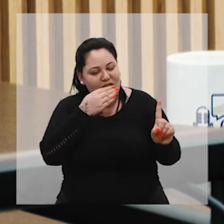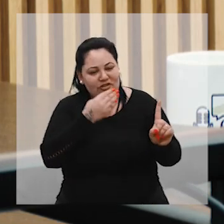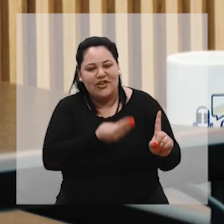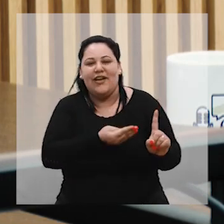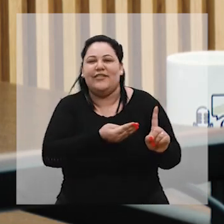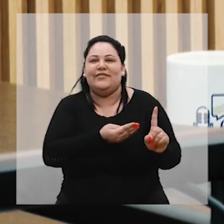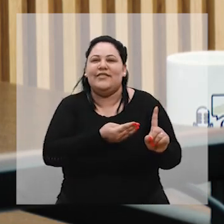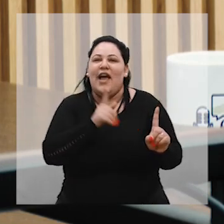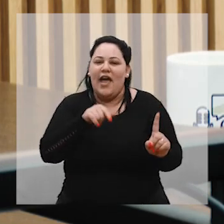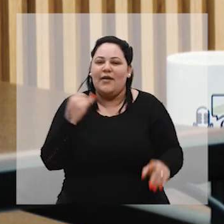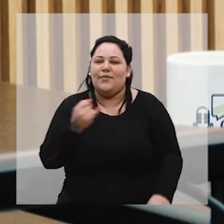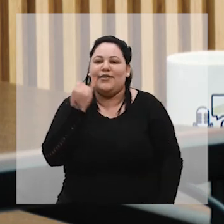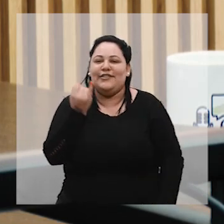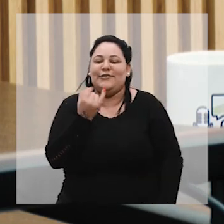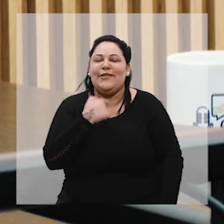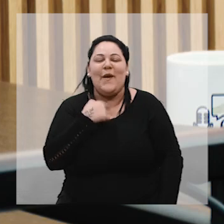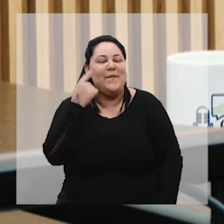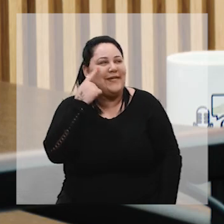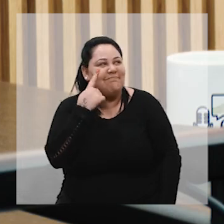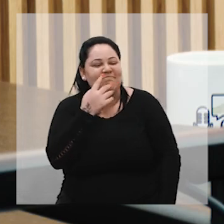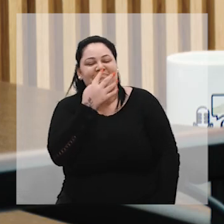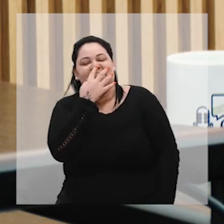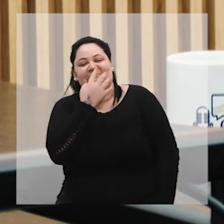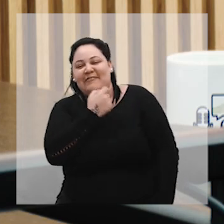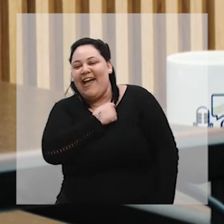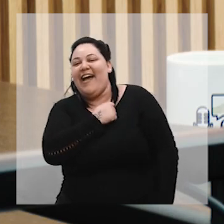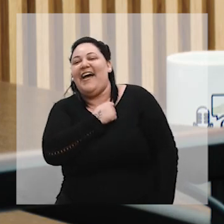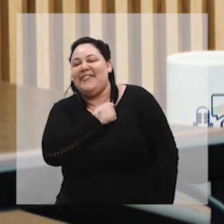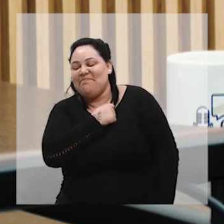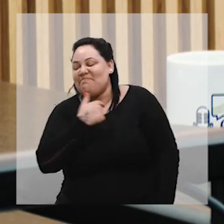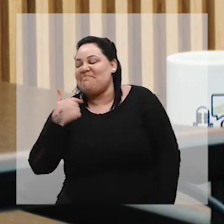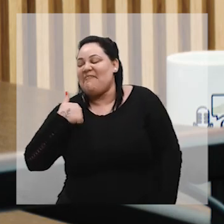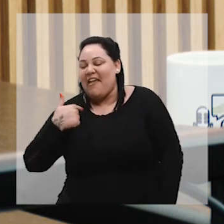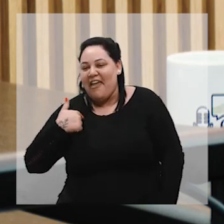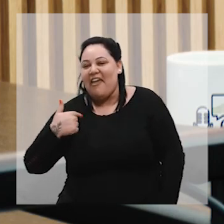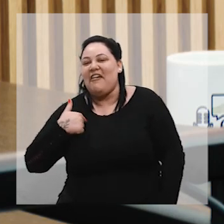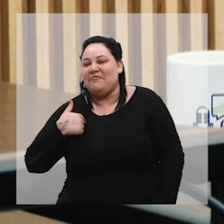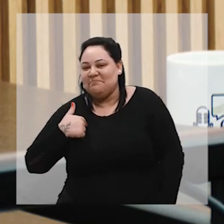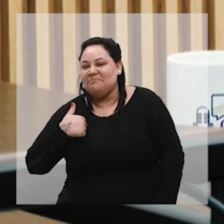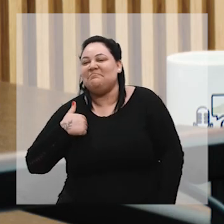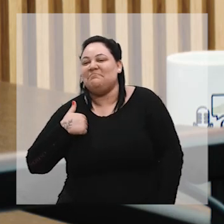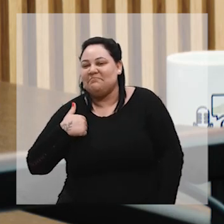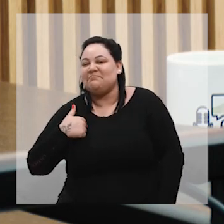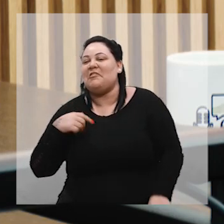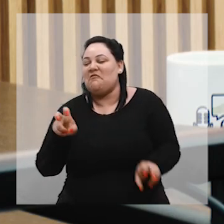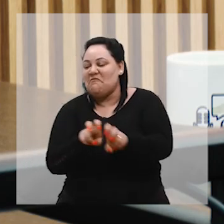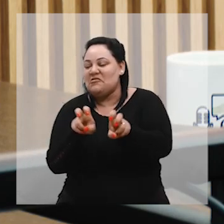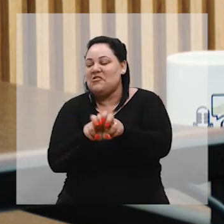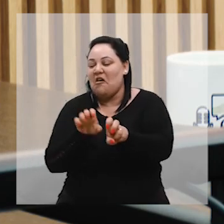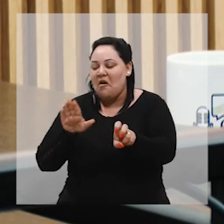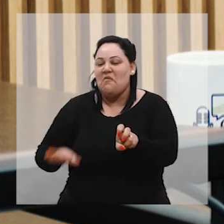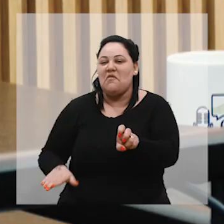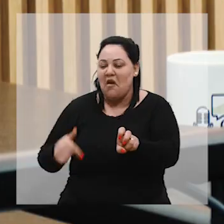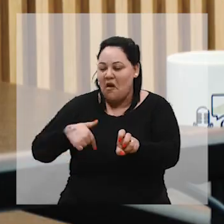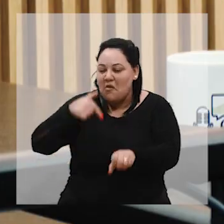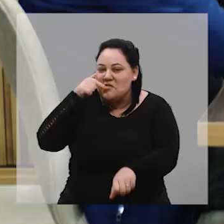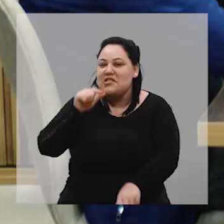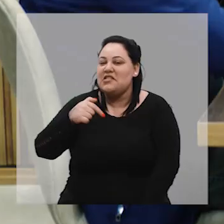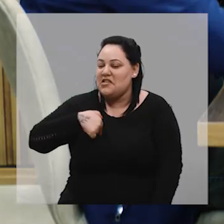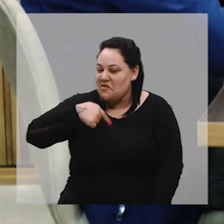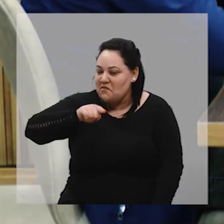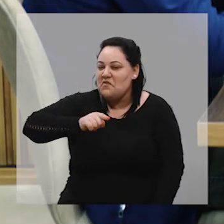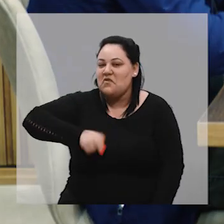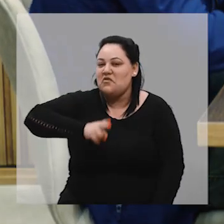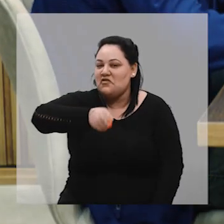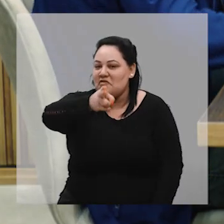e homenageado naquele momento, é aquele momento que a gente fala, cara, graças ao futsal de nanismo, hoje eu tô aqui. Então, vamos continuar.